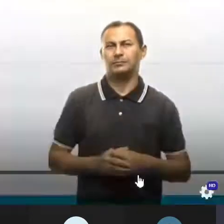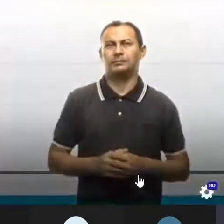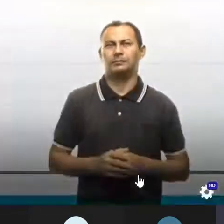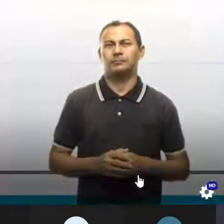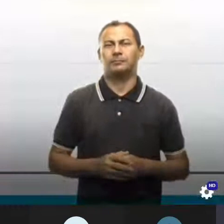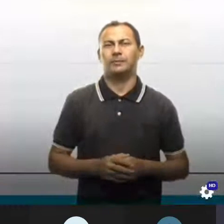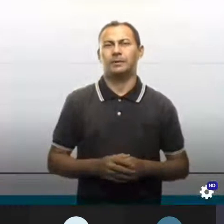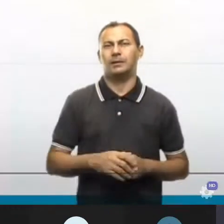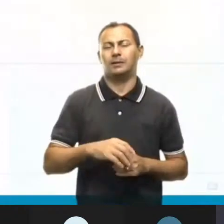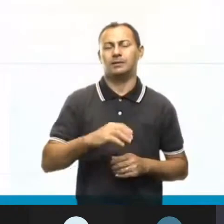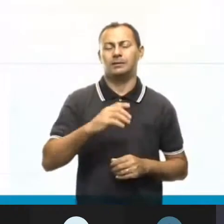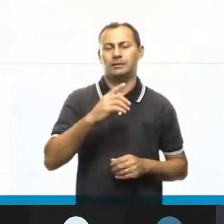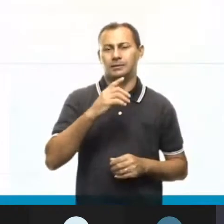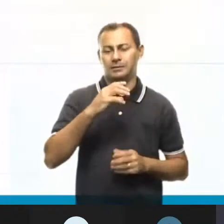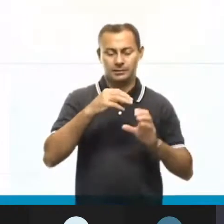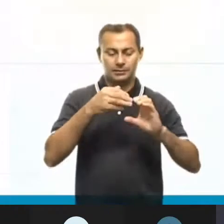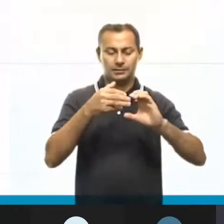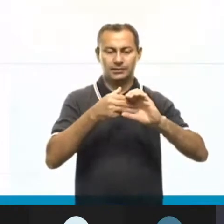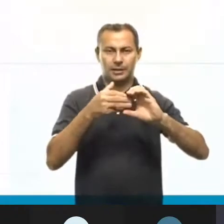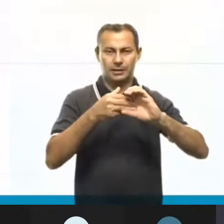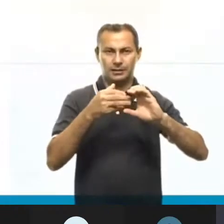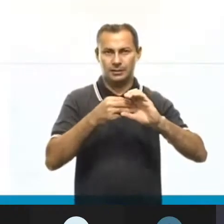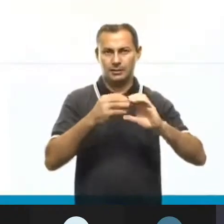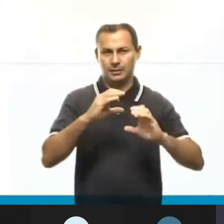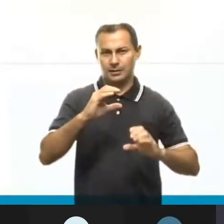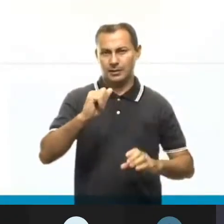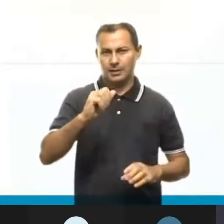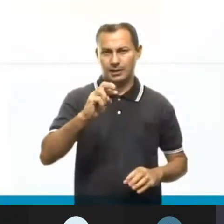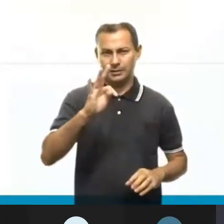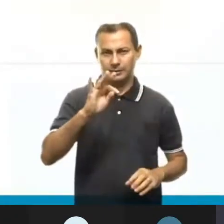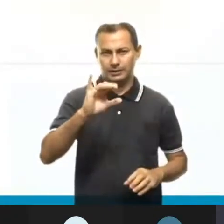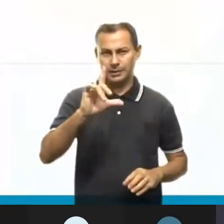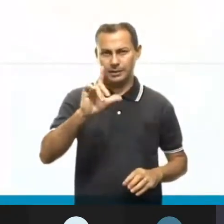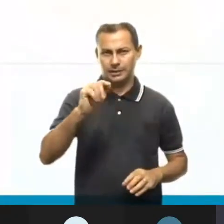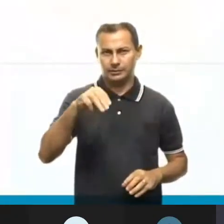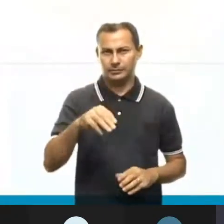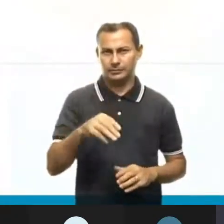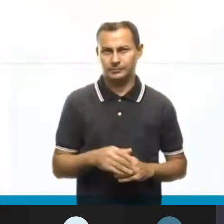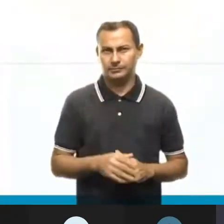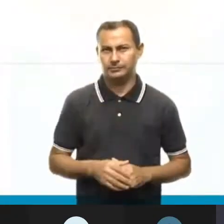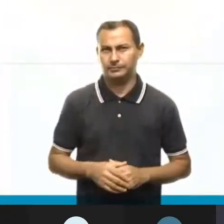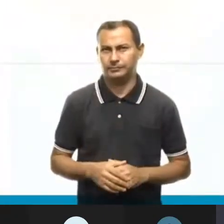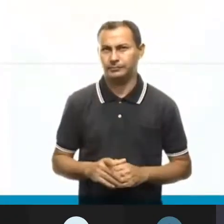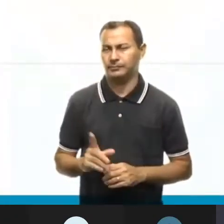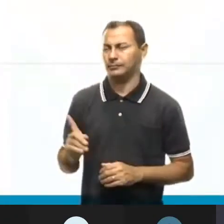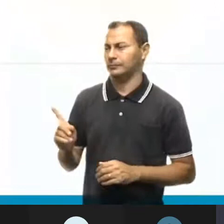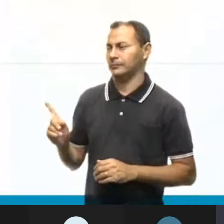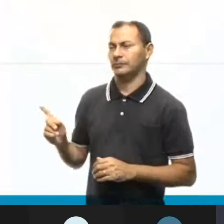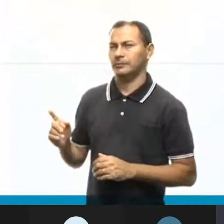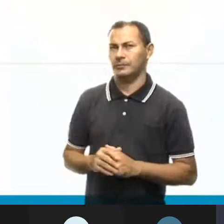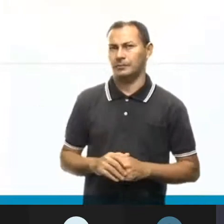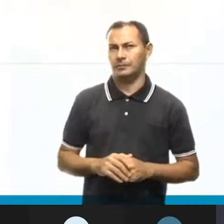observa aqui as células da cartilagem hialina, que nós chamamos de condrócitos. Então, esses são os